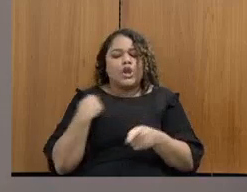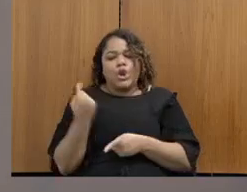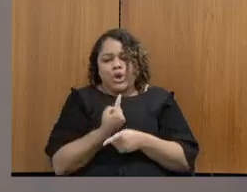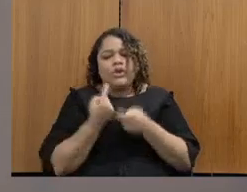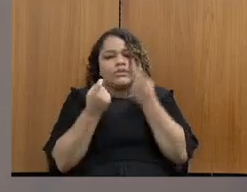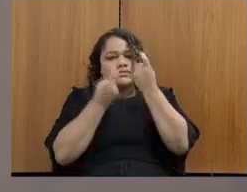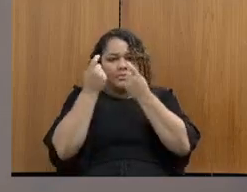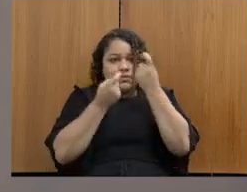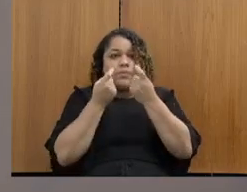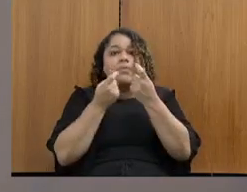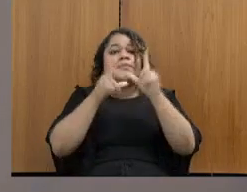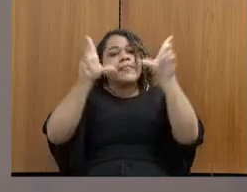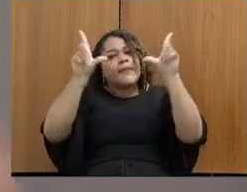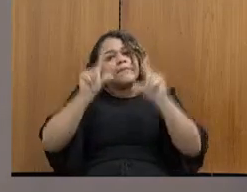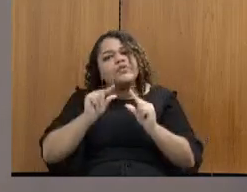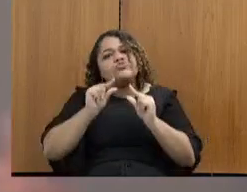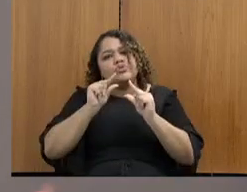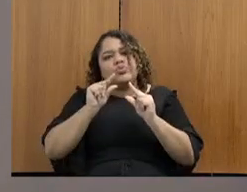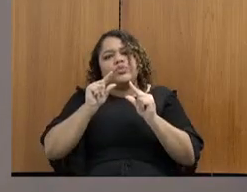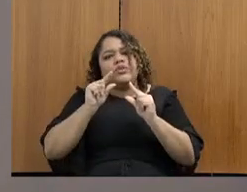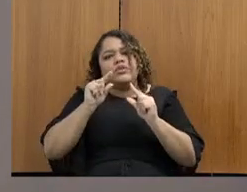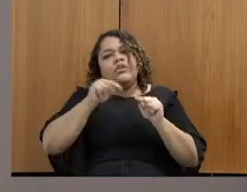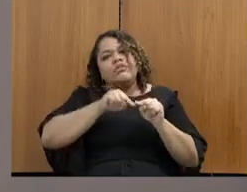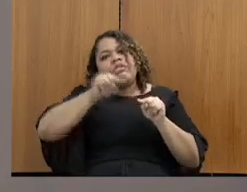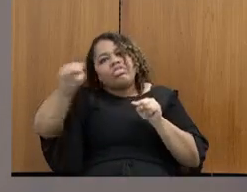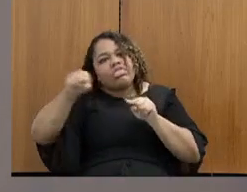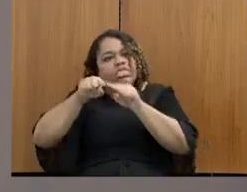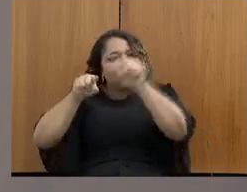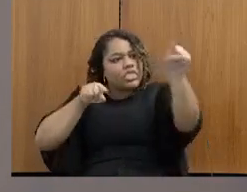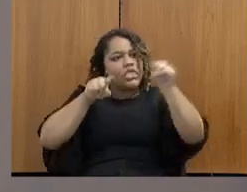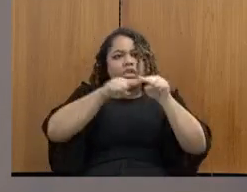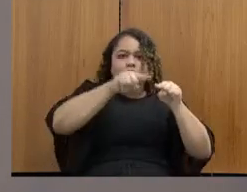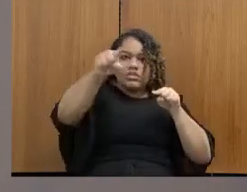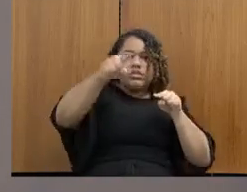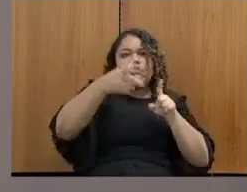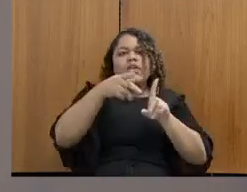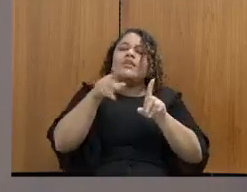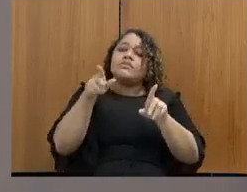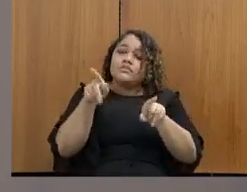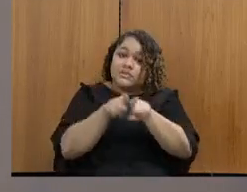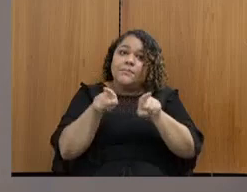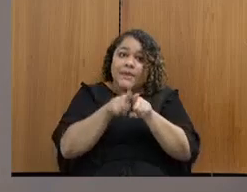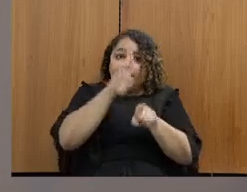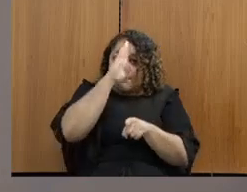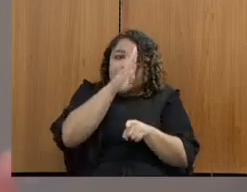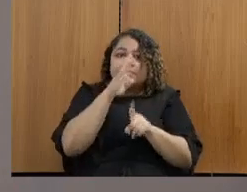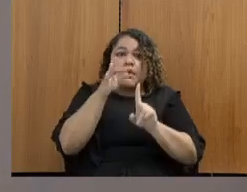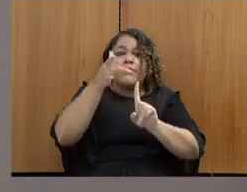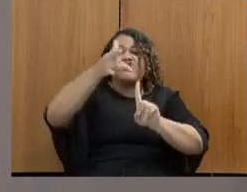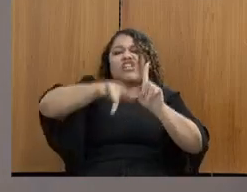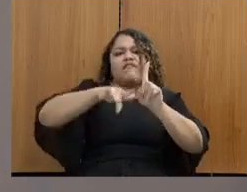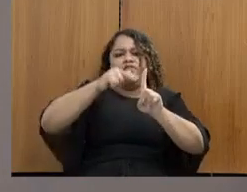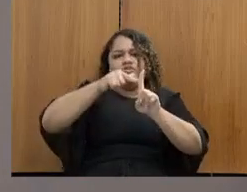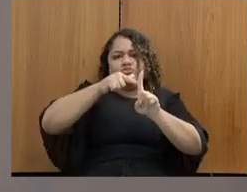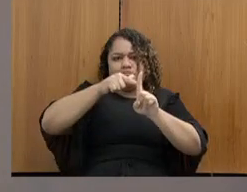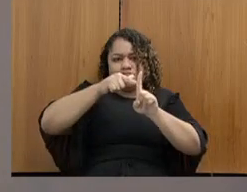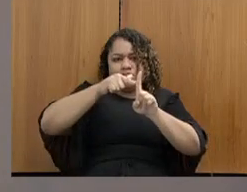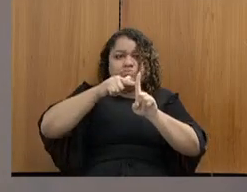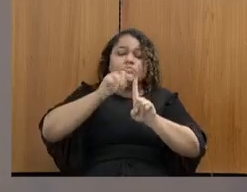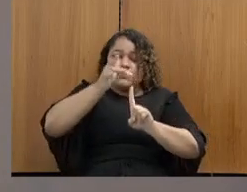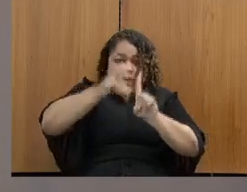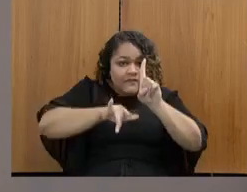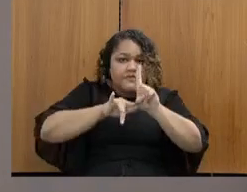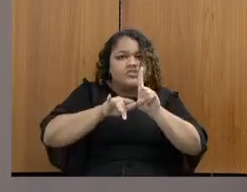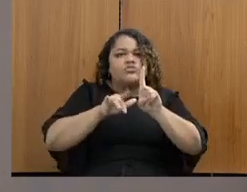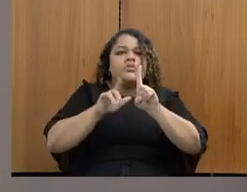os deslocamentos é inclusive os deslocamentos das vítimas é especialmente das vítimas né É para esse